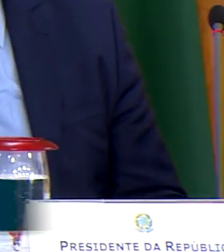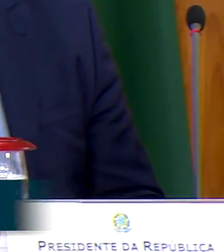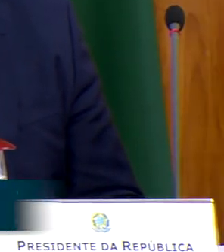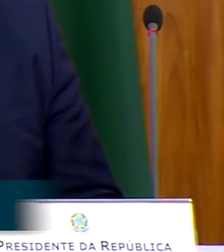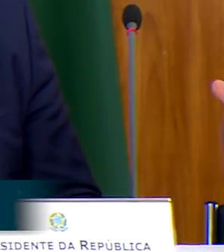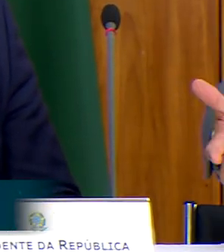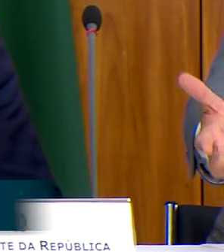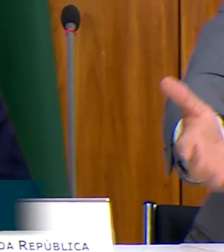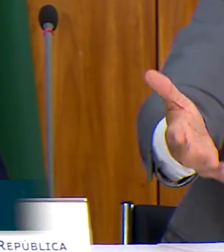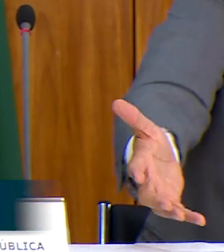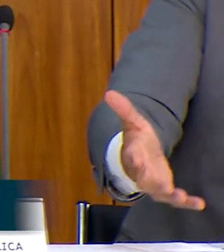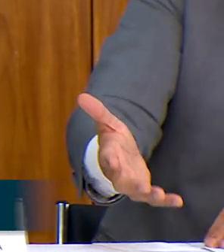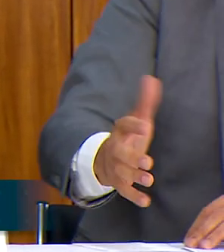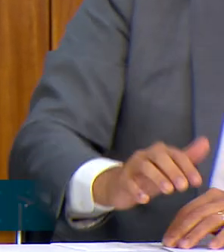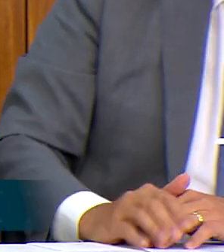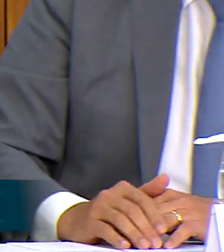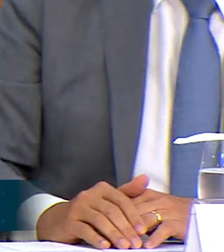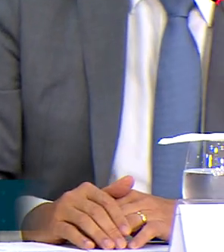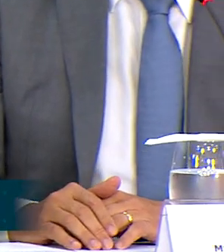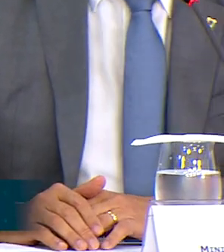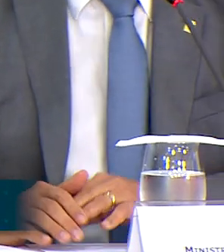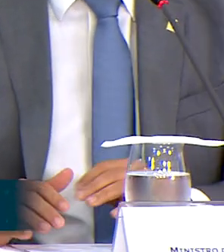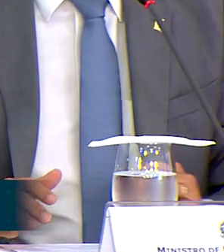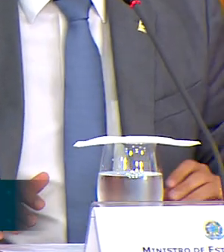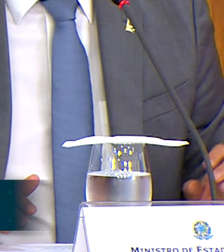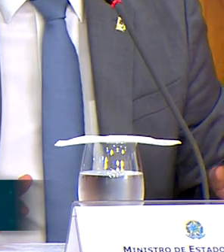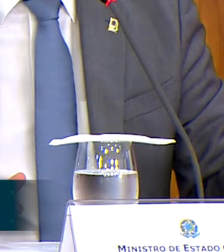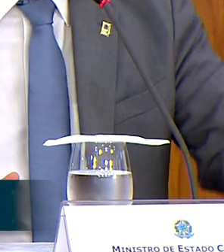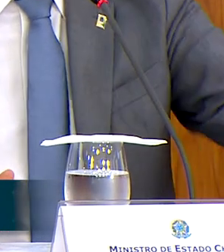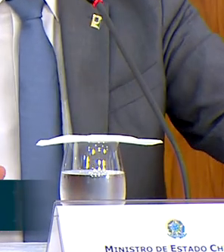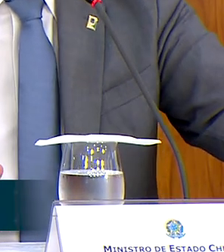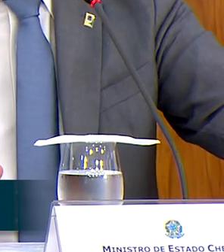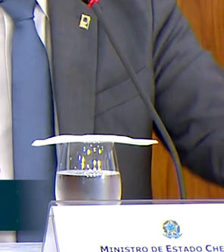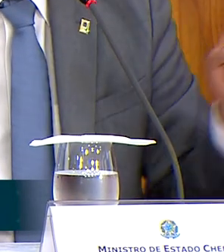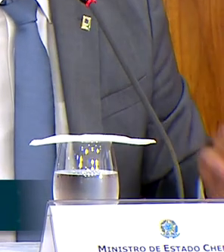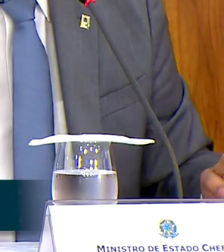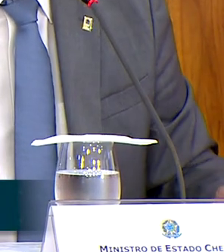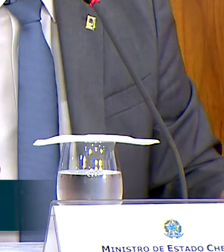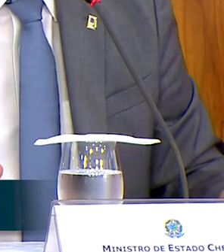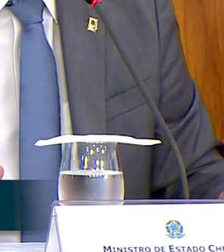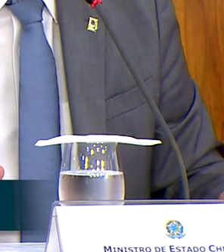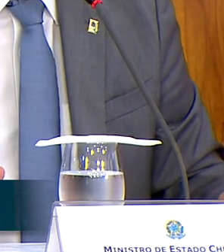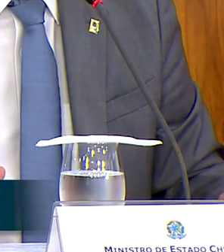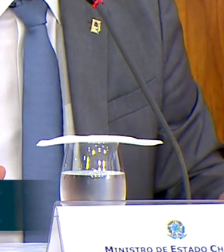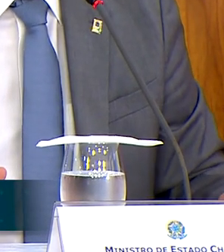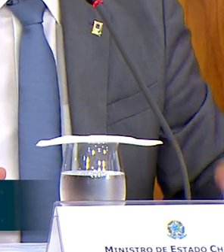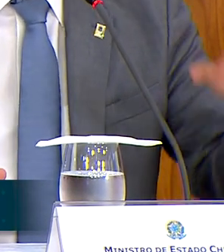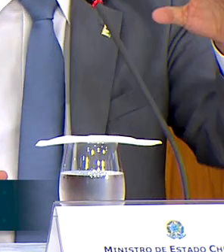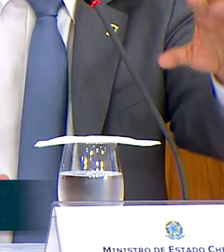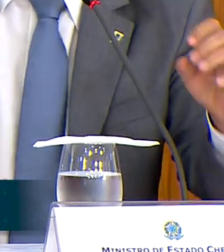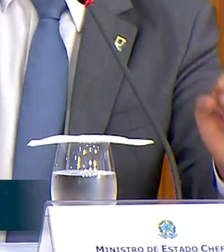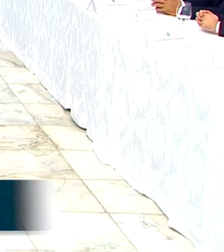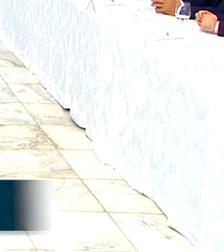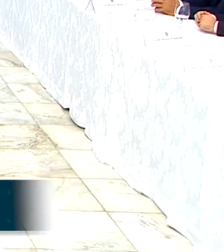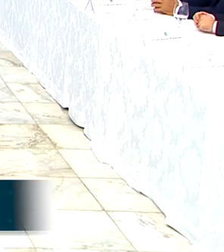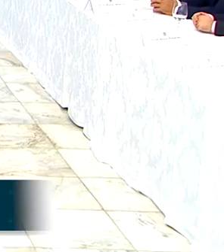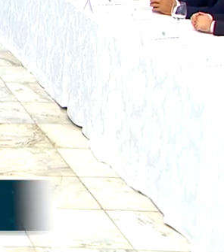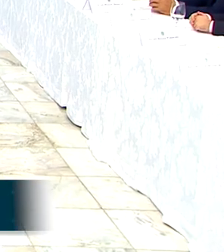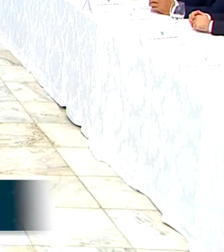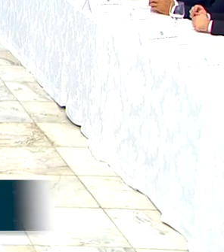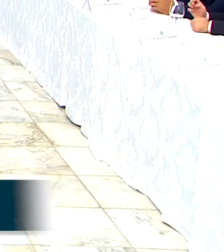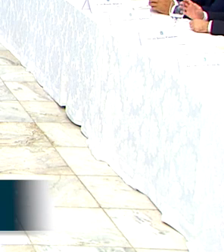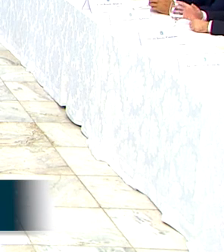que vocês estão vendo lá no município. Então, é esse dado real que nós queremos ter nesta